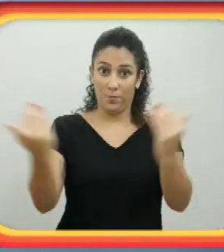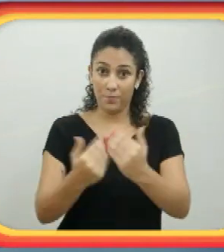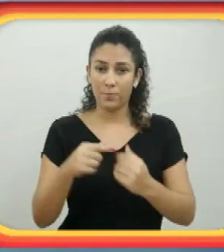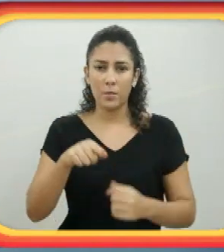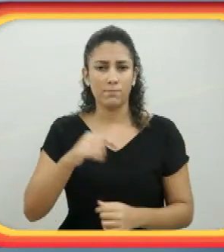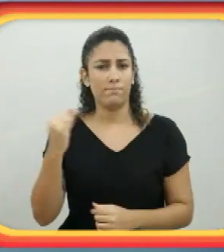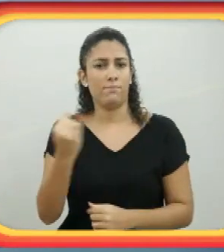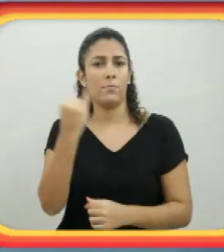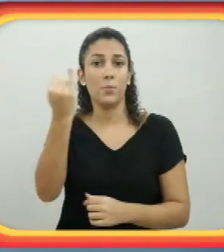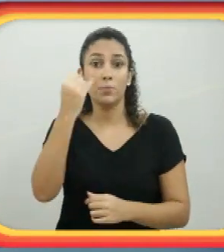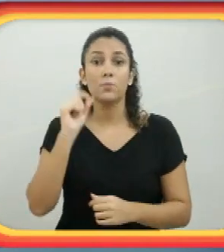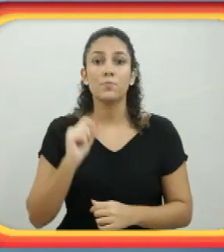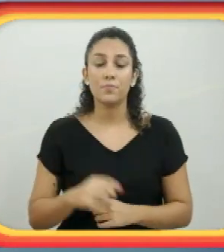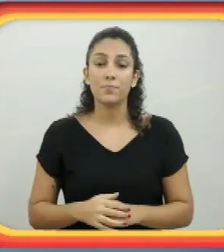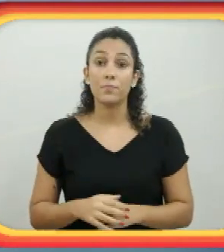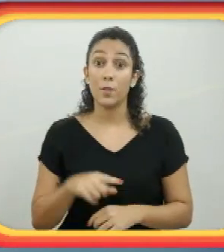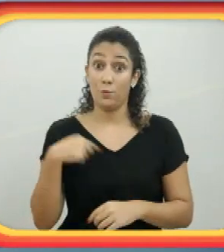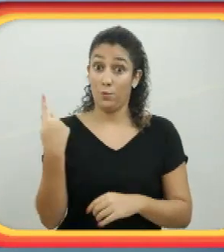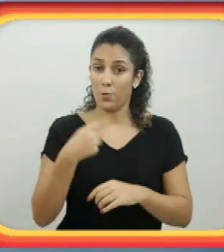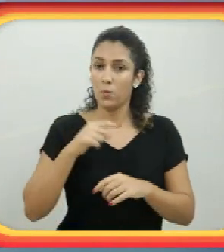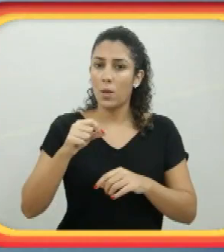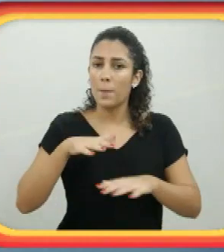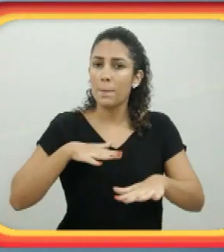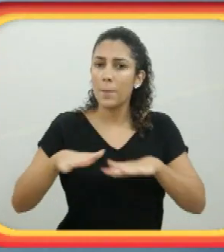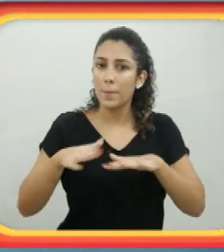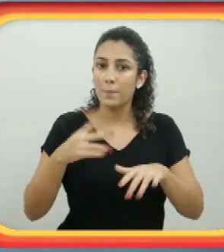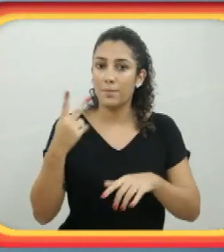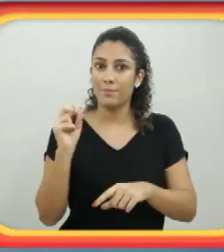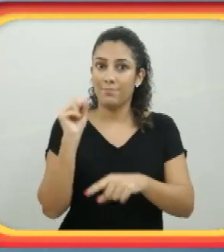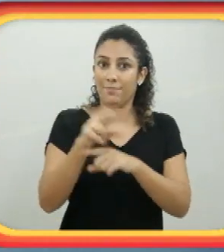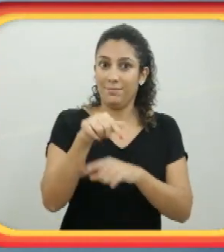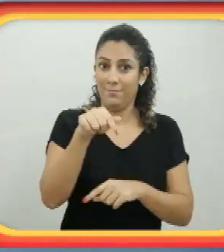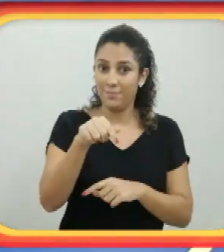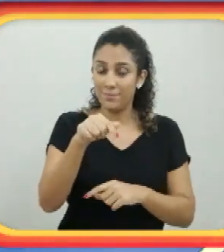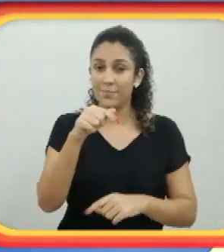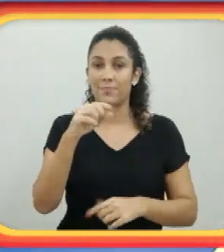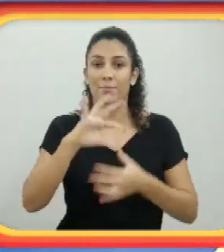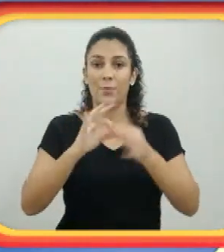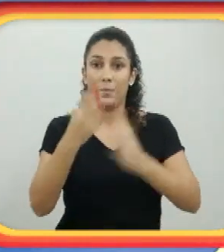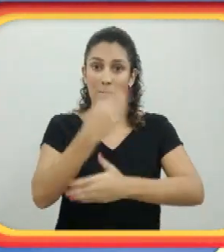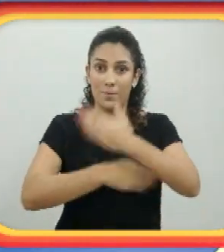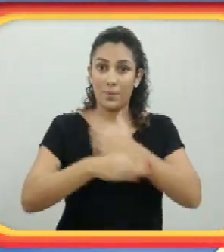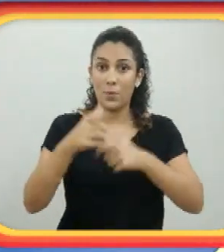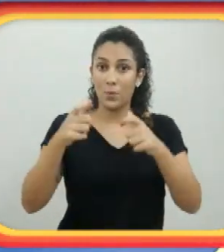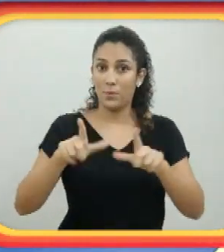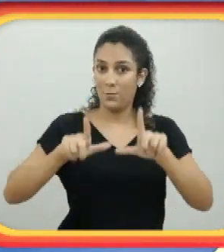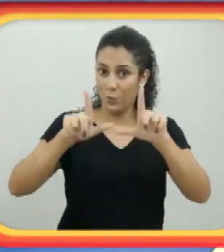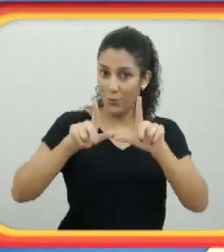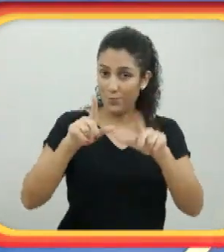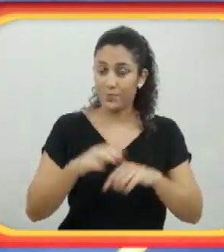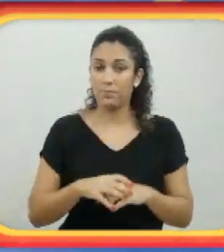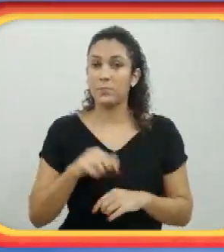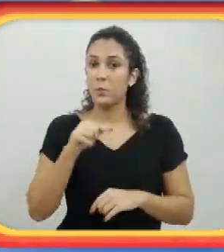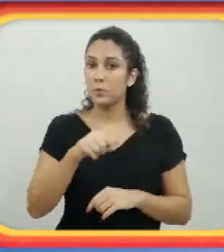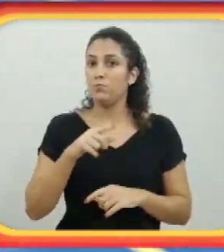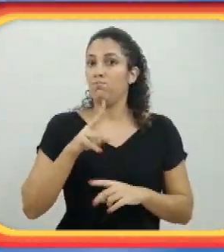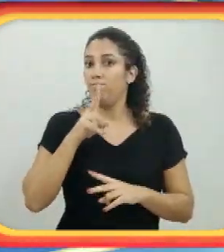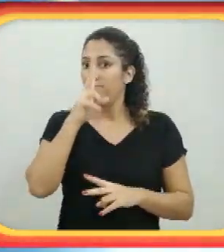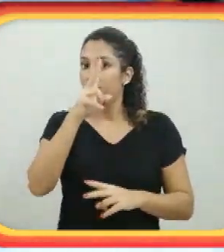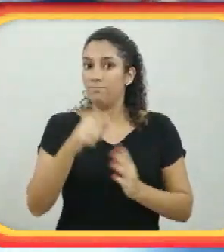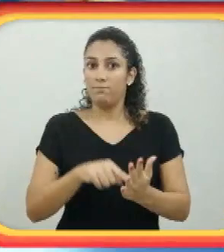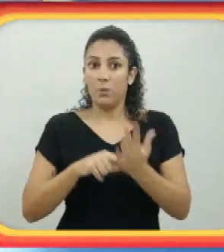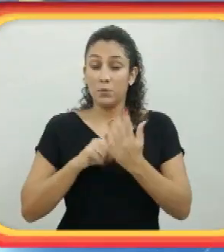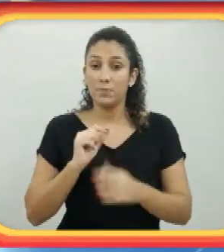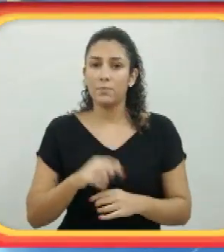casa vibrando pela gente. 12 mil pessoas dentro de uma arena é muito importante. A nossa preparação para as Paralimpíadas de